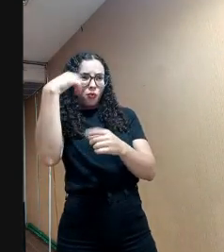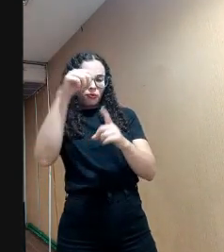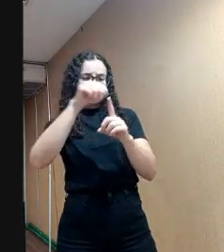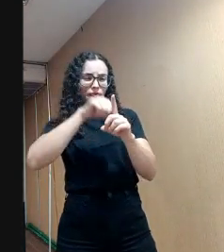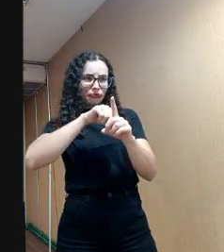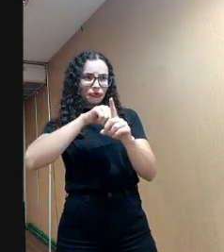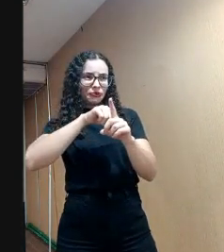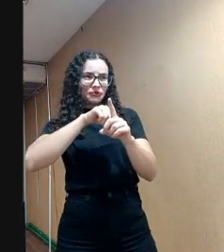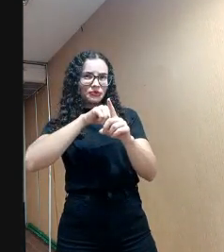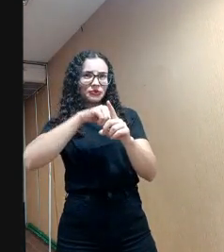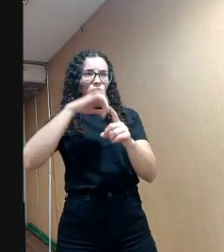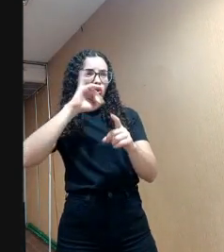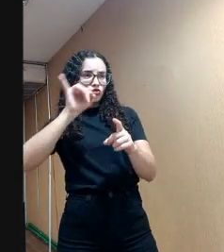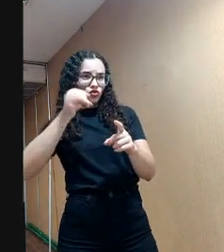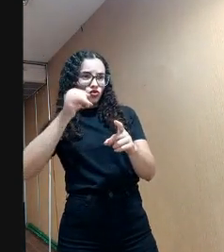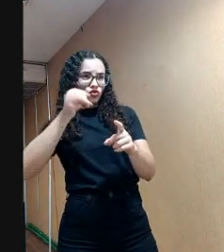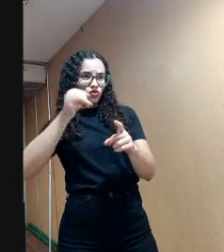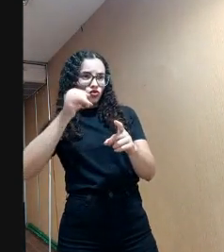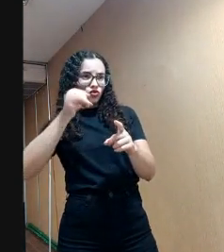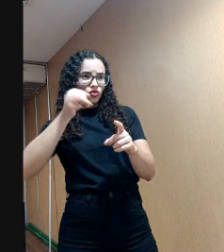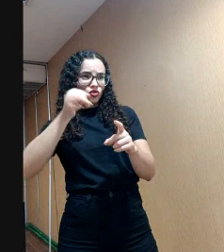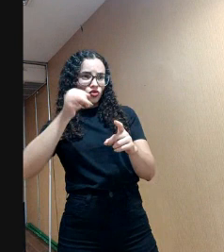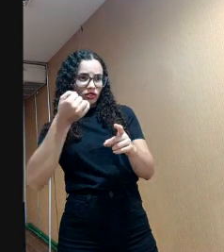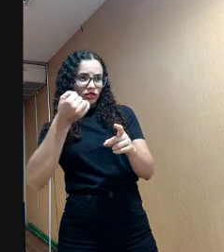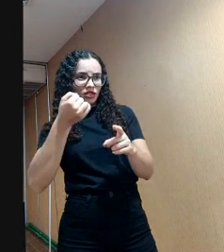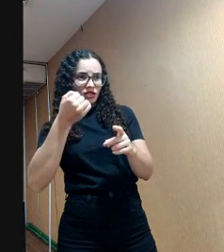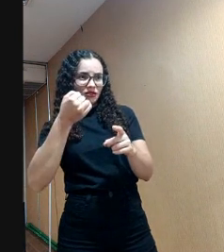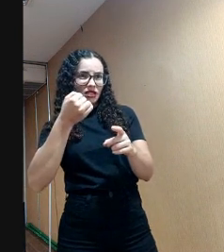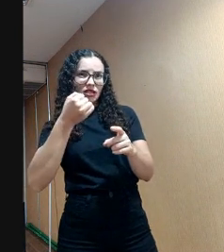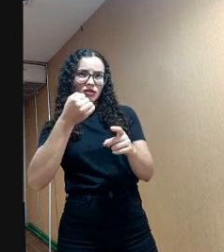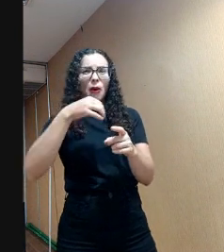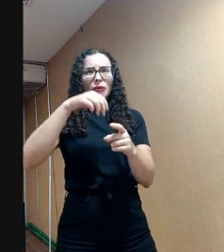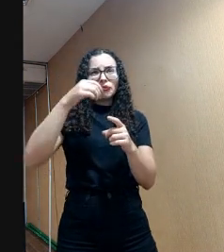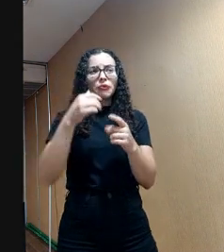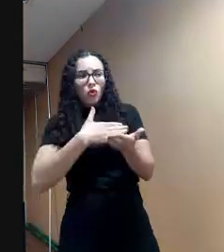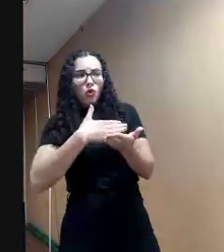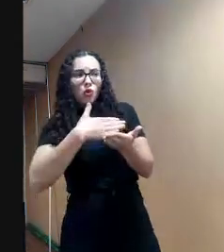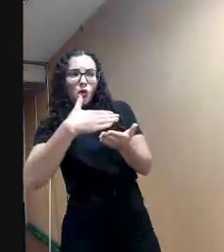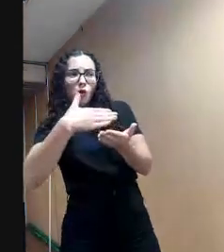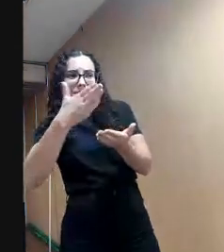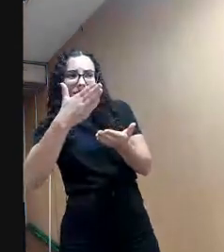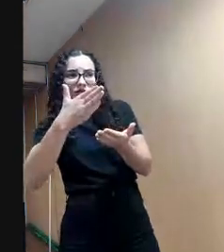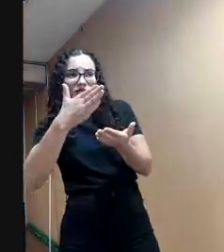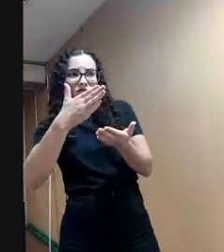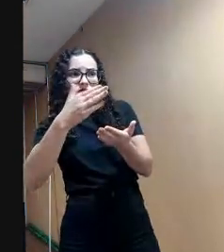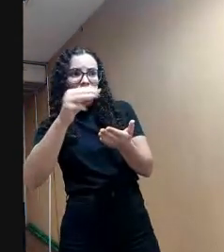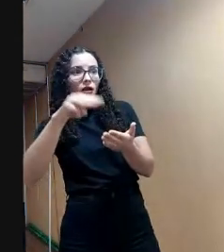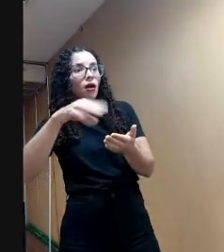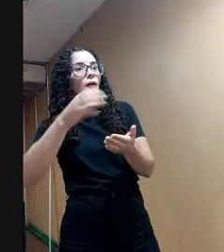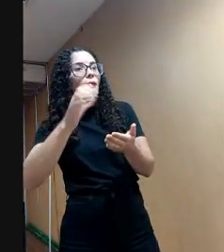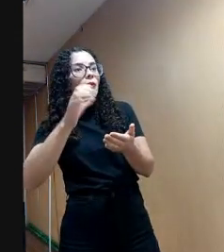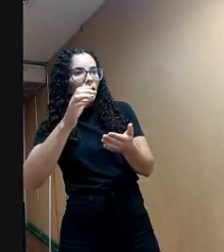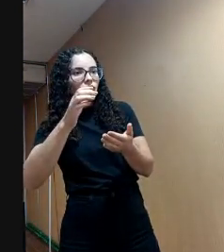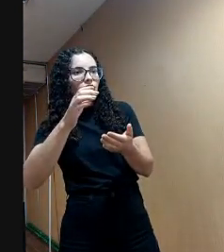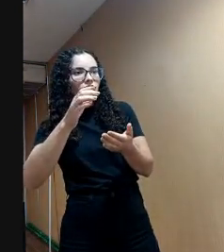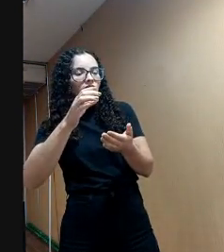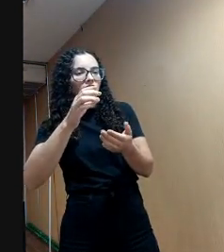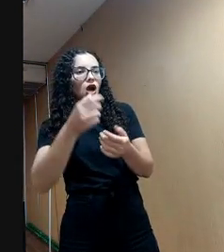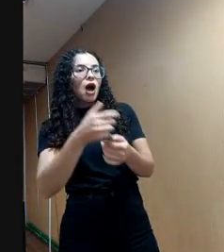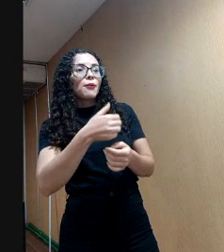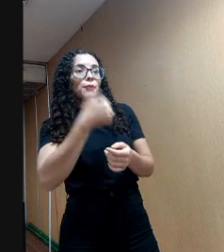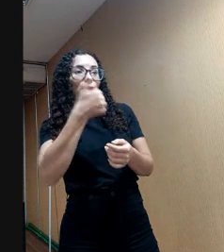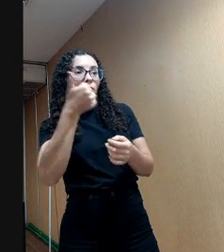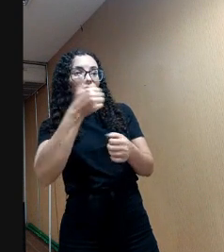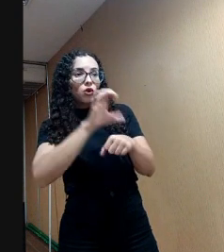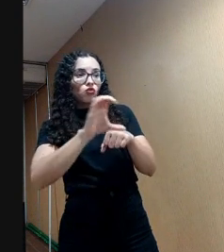começamos as duas primeiras especializações do nosso campus, os dois primeiros cursos de pós-graduação. A